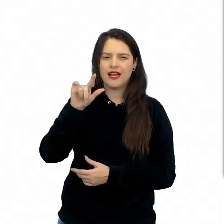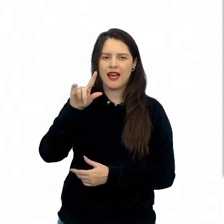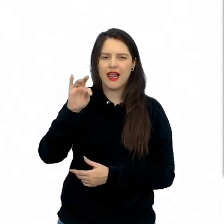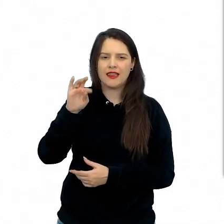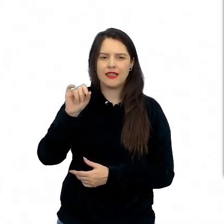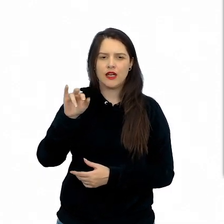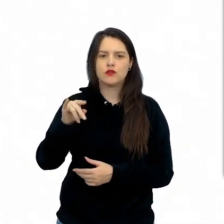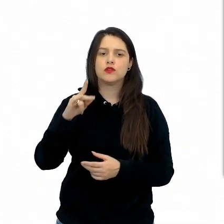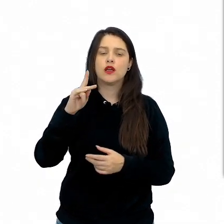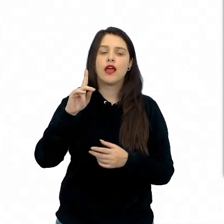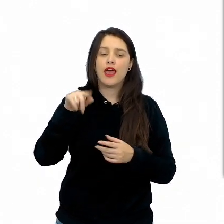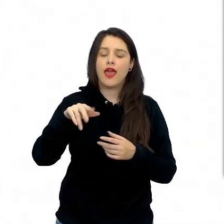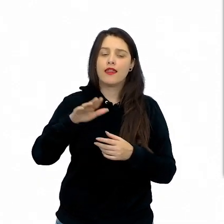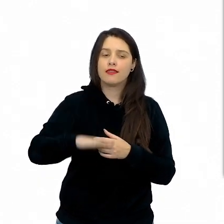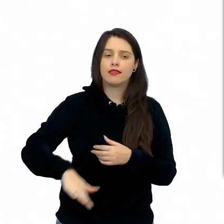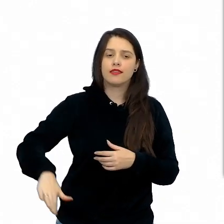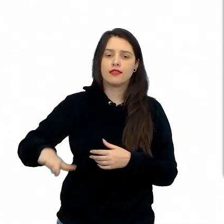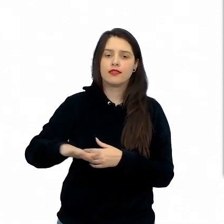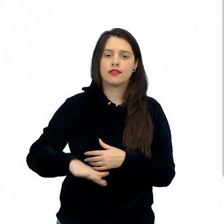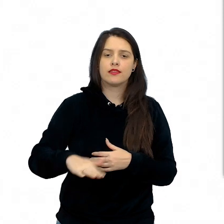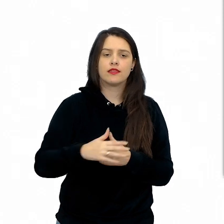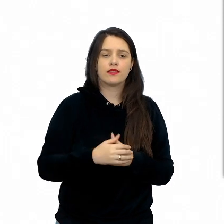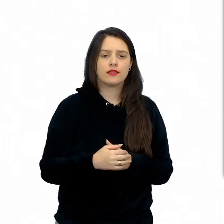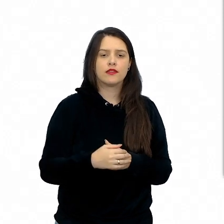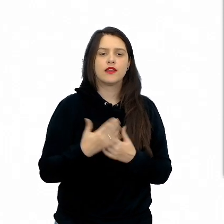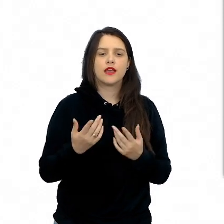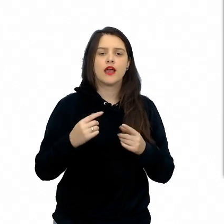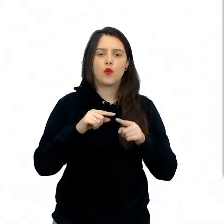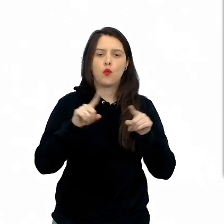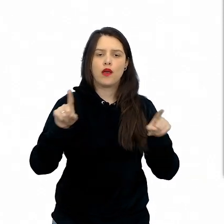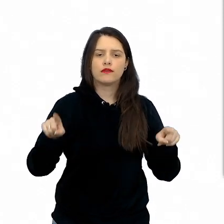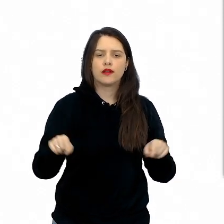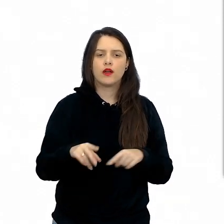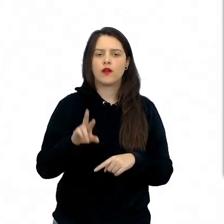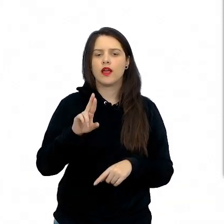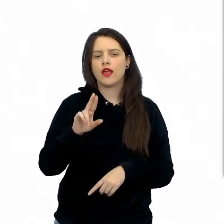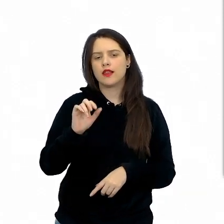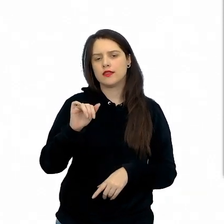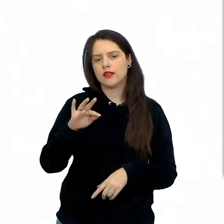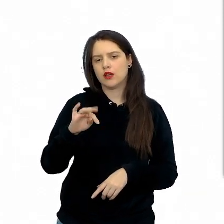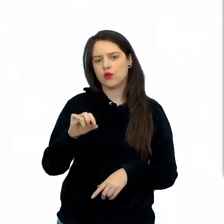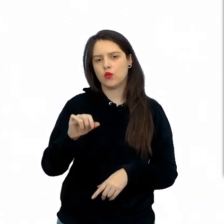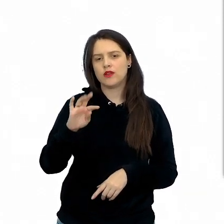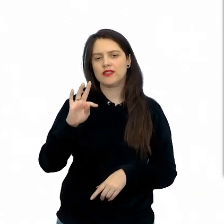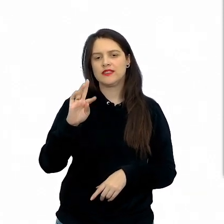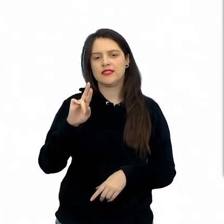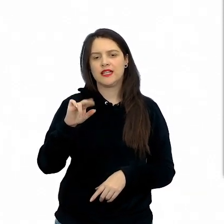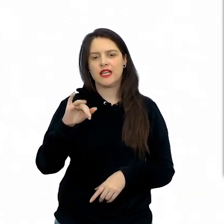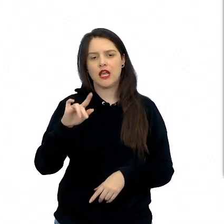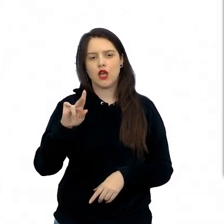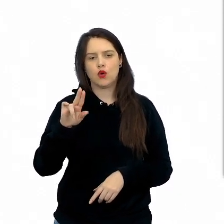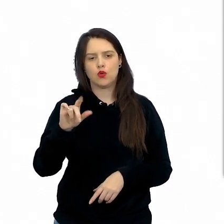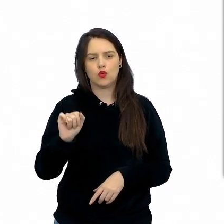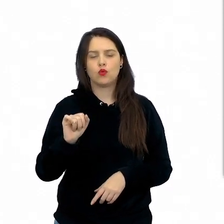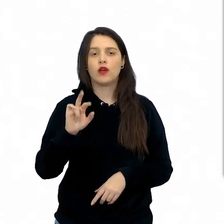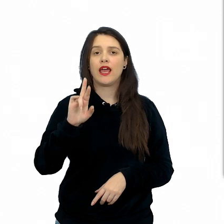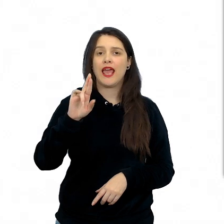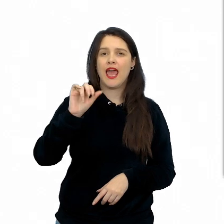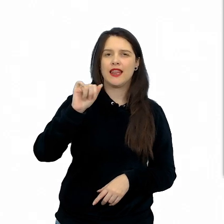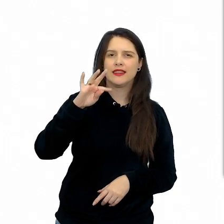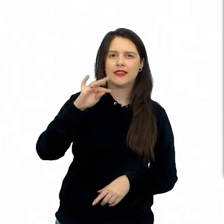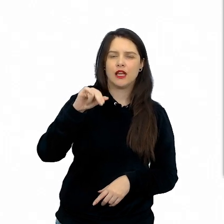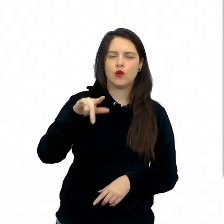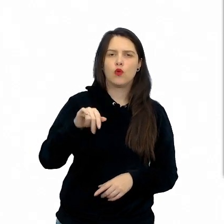7 e 8, que é área e perímetro, quadrado, retângulo, triângulo e retângulo. A sequência de atividade